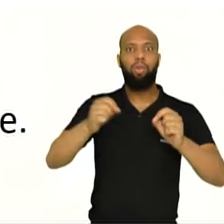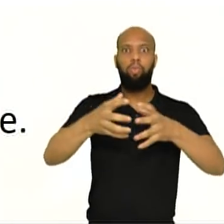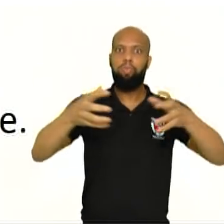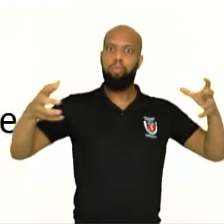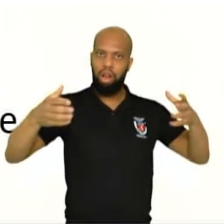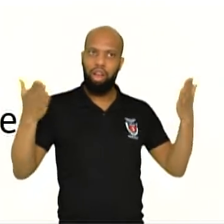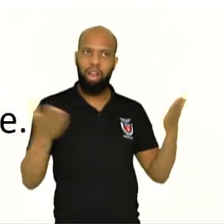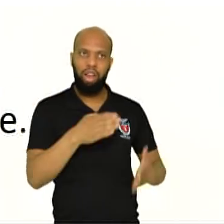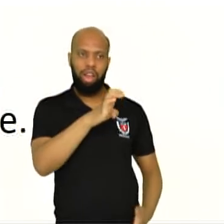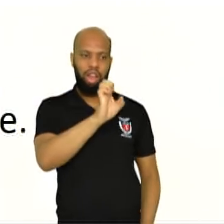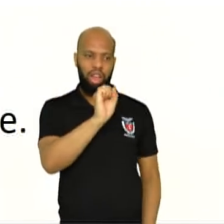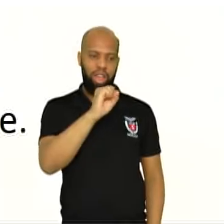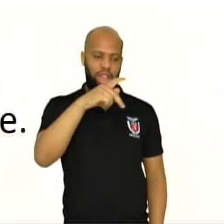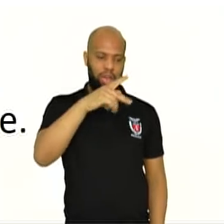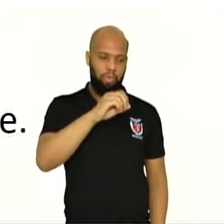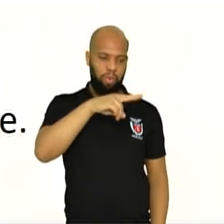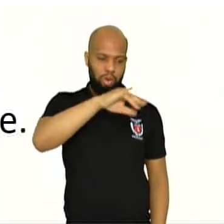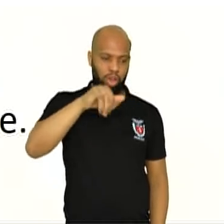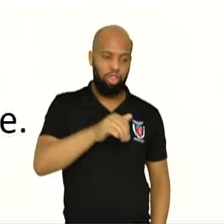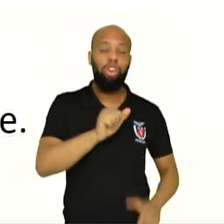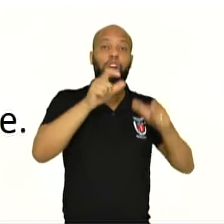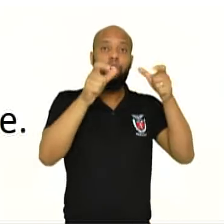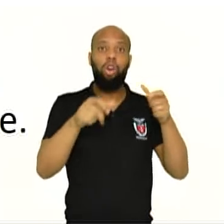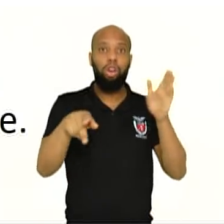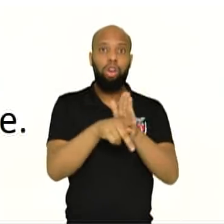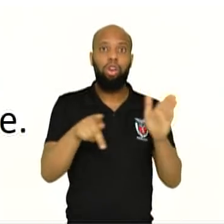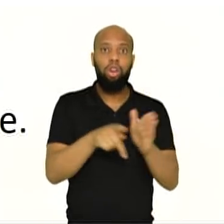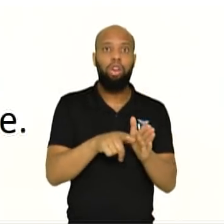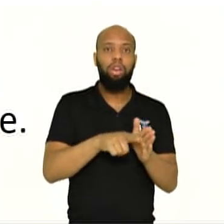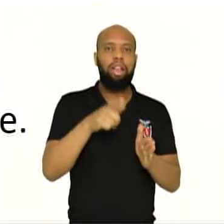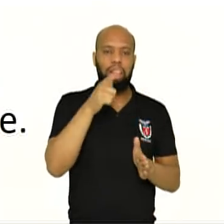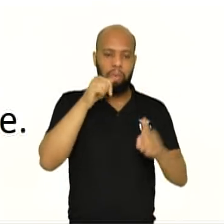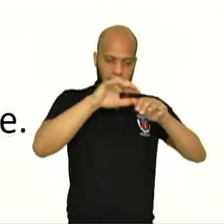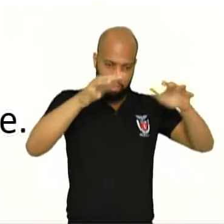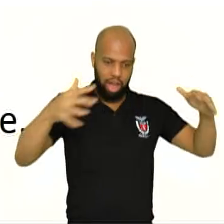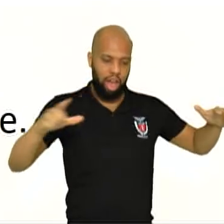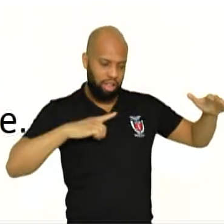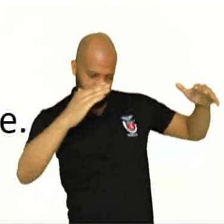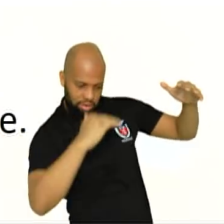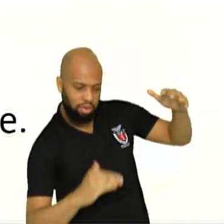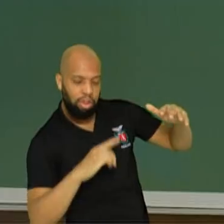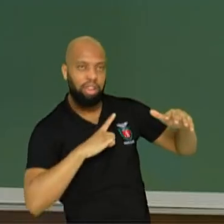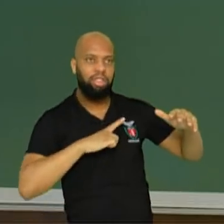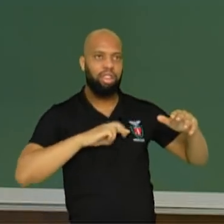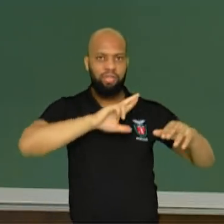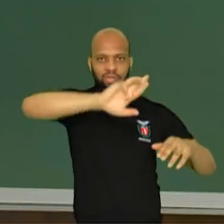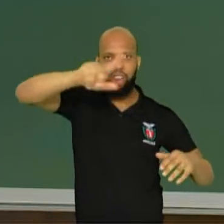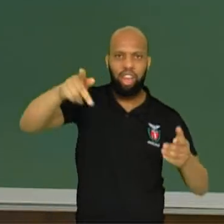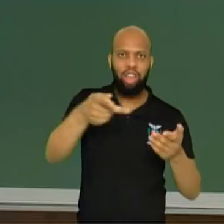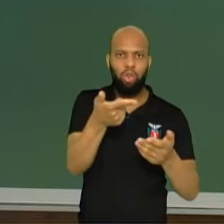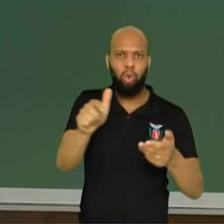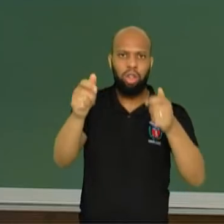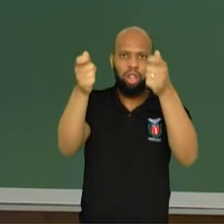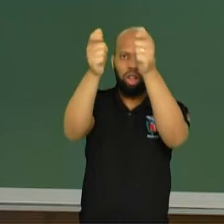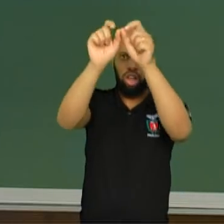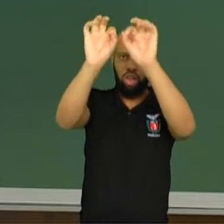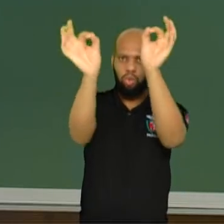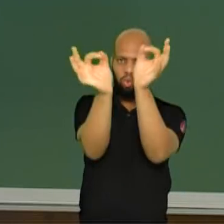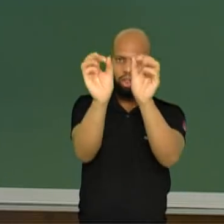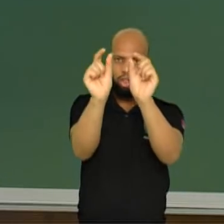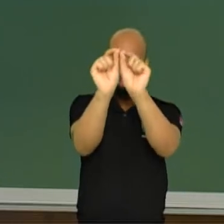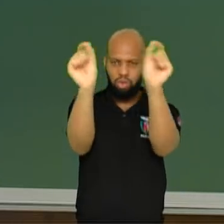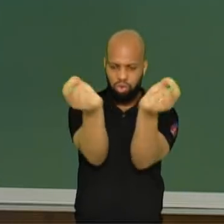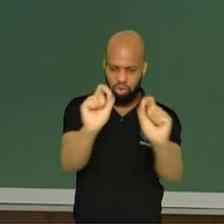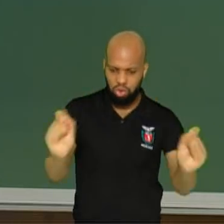grande que tem lá no fundo do oceano e aí tem vários outros organismos ao redor dela. Eles formam colônias, então